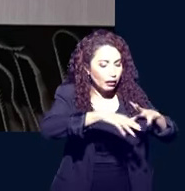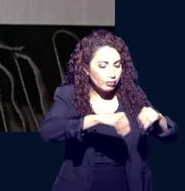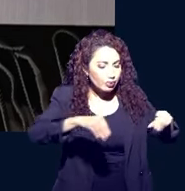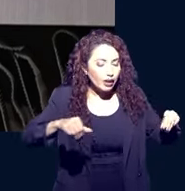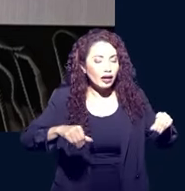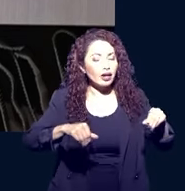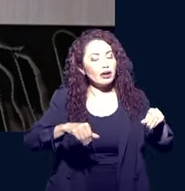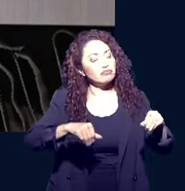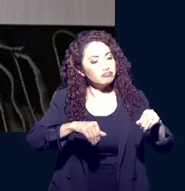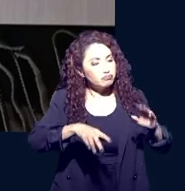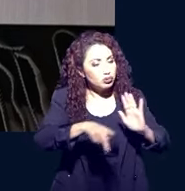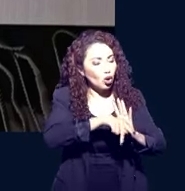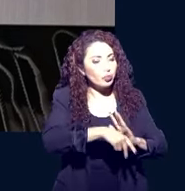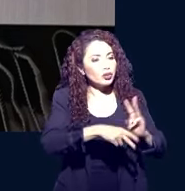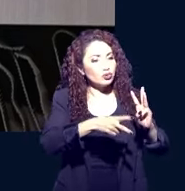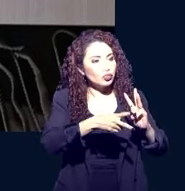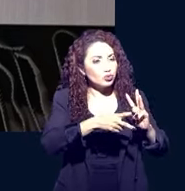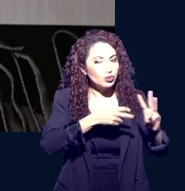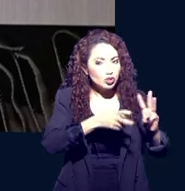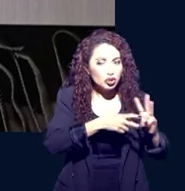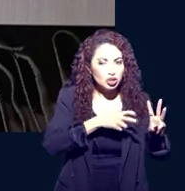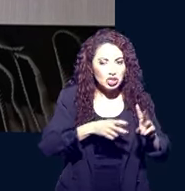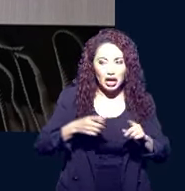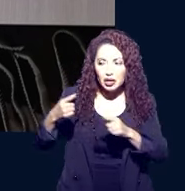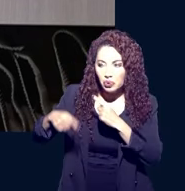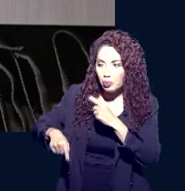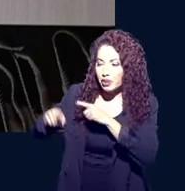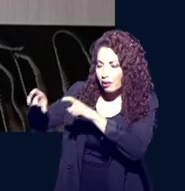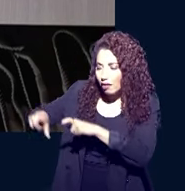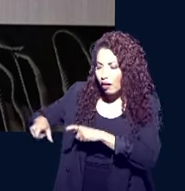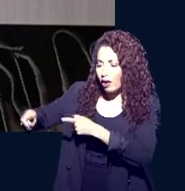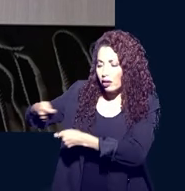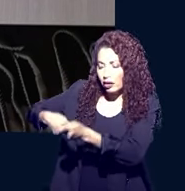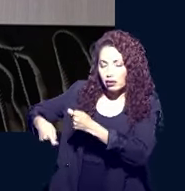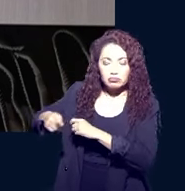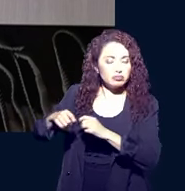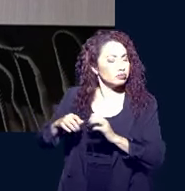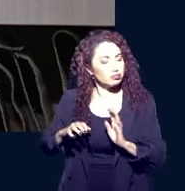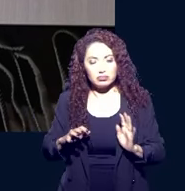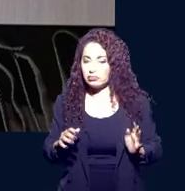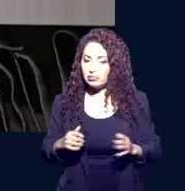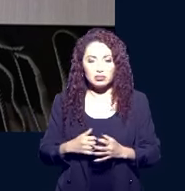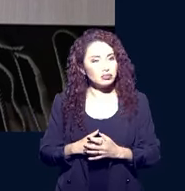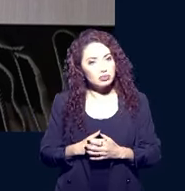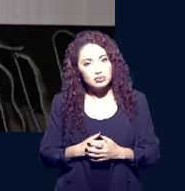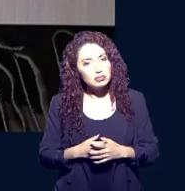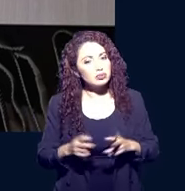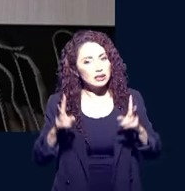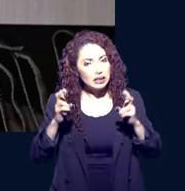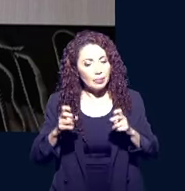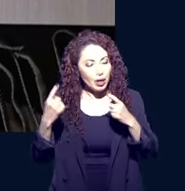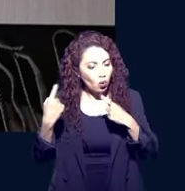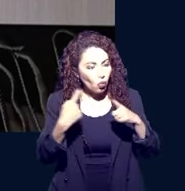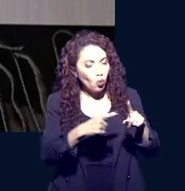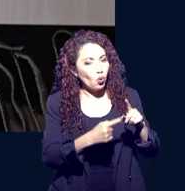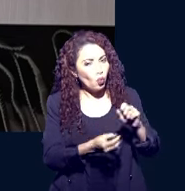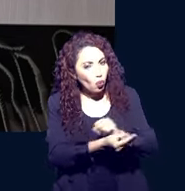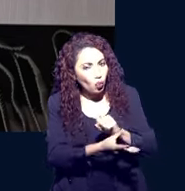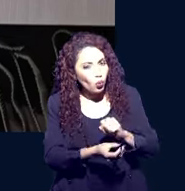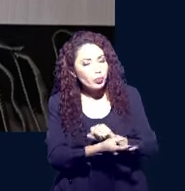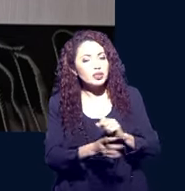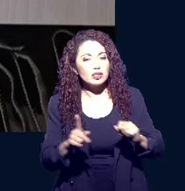incompatível com o agronegócio o a luta contra a corrupção pode ser feita deve ser feita